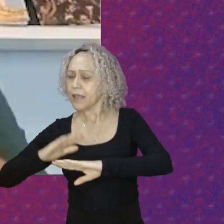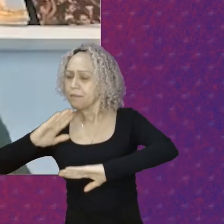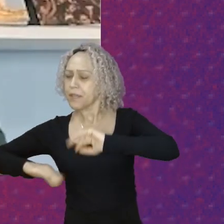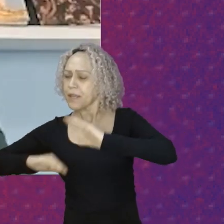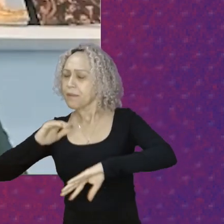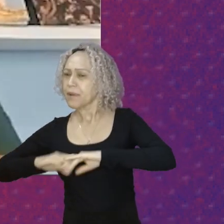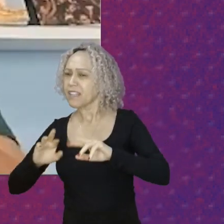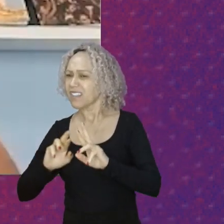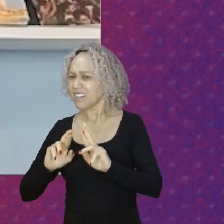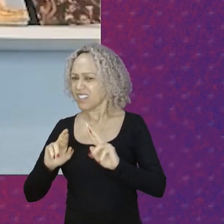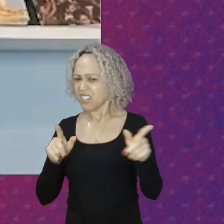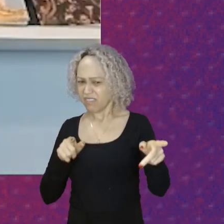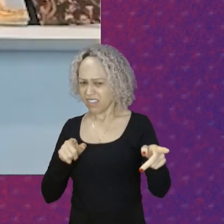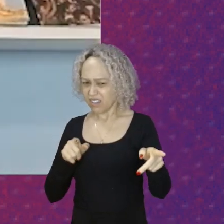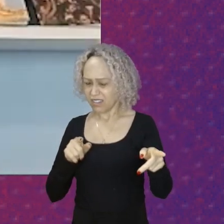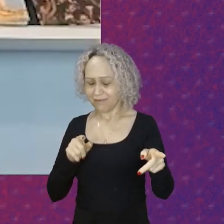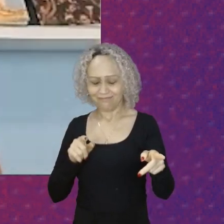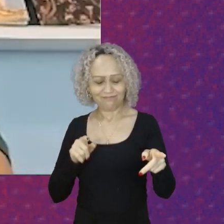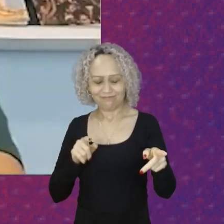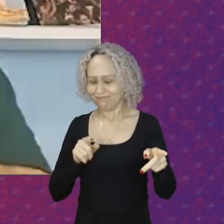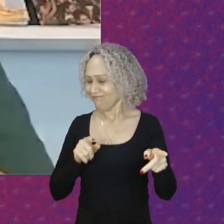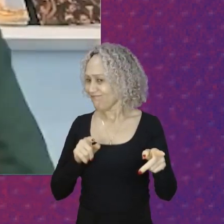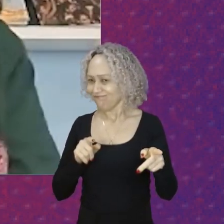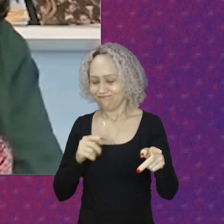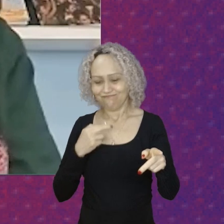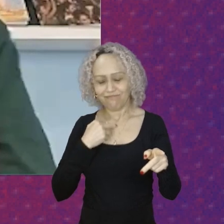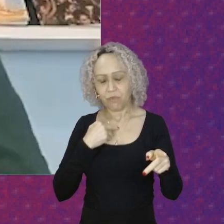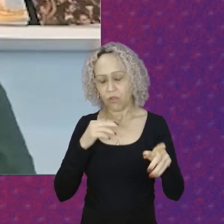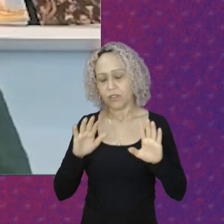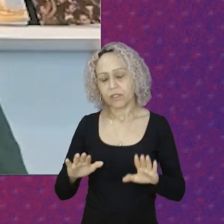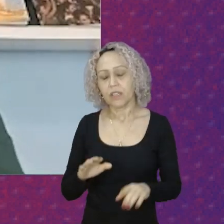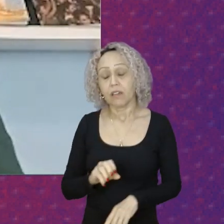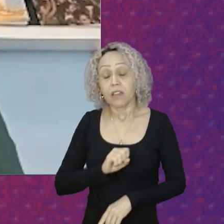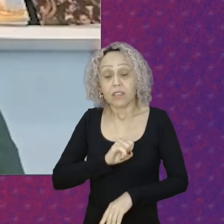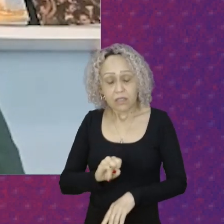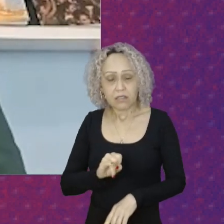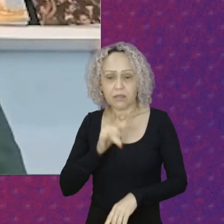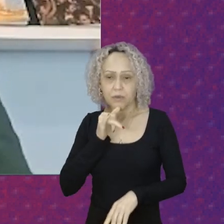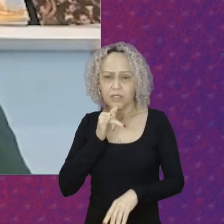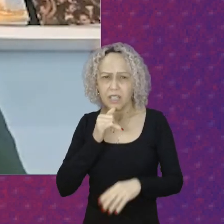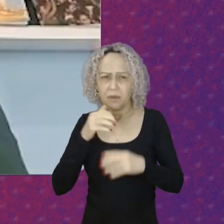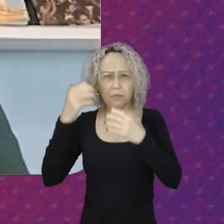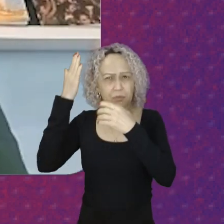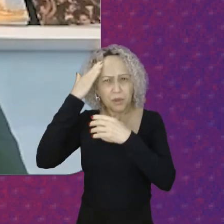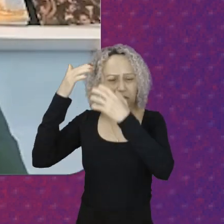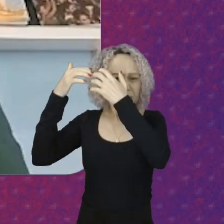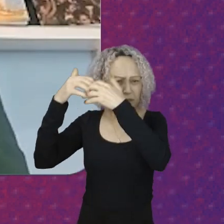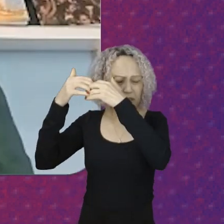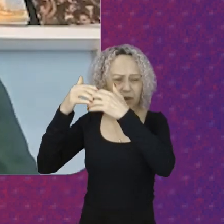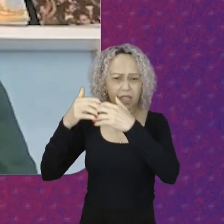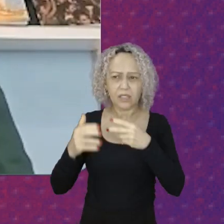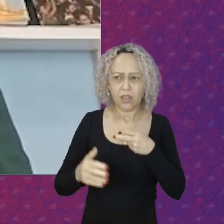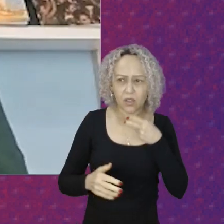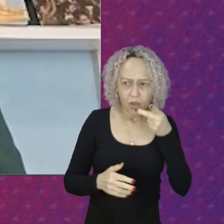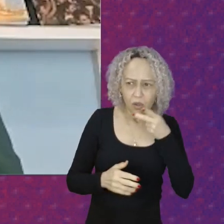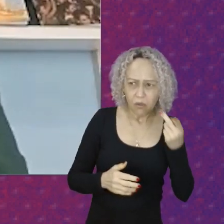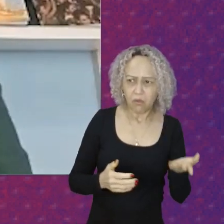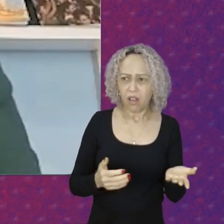constante coordenação das minhas atitudes e dos meus pensamentos. Eu sou professora de